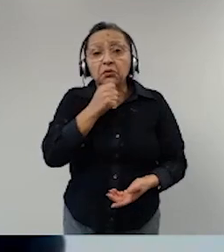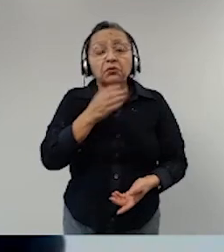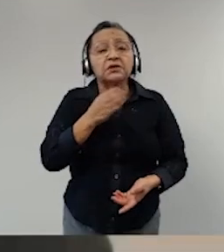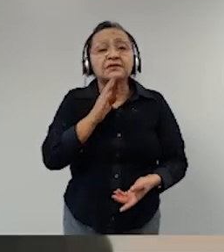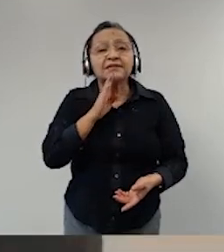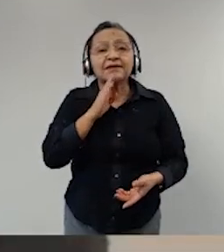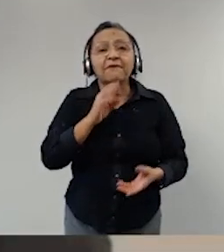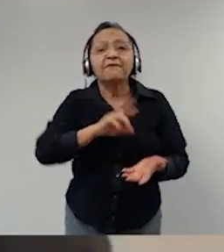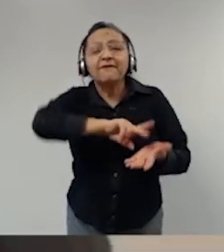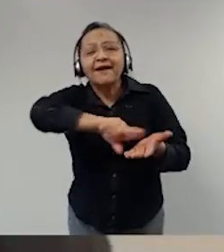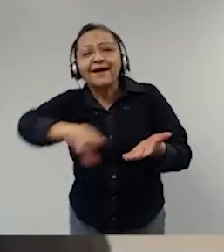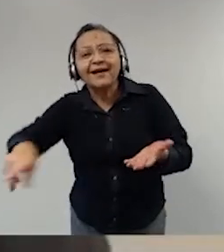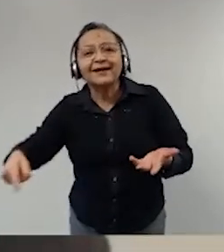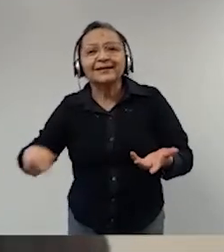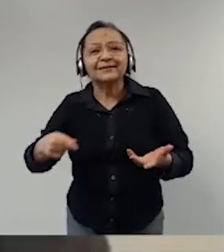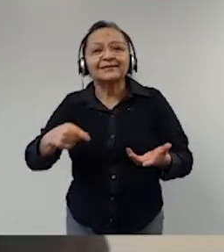ferramentas